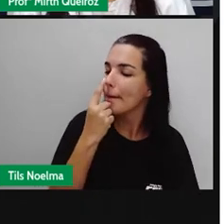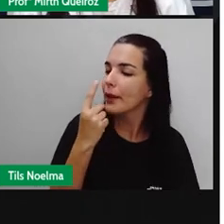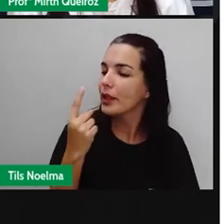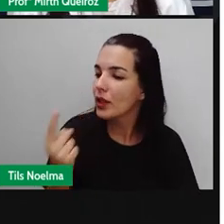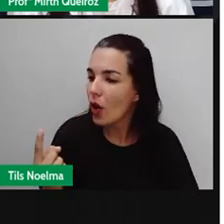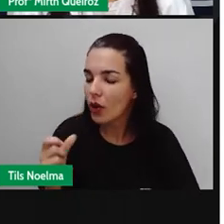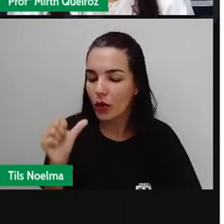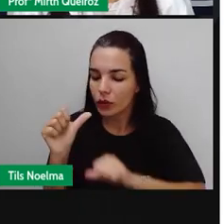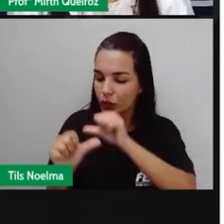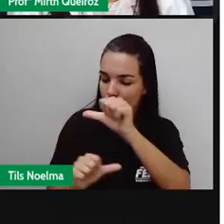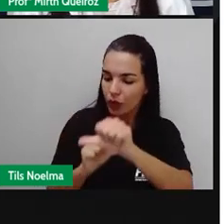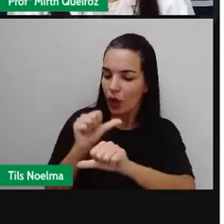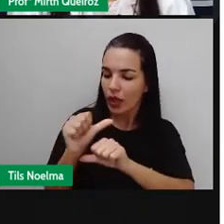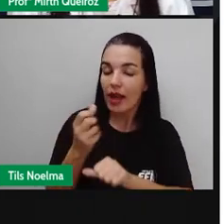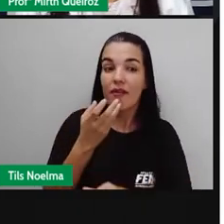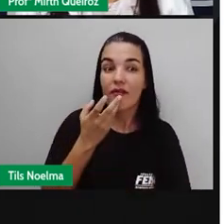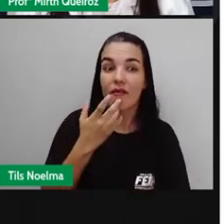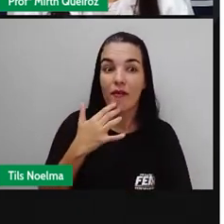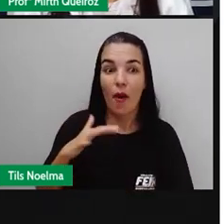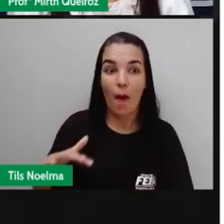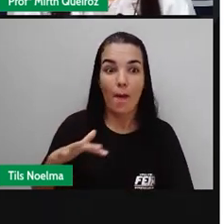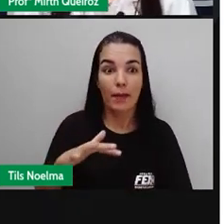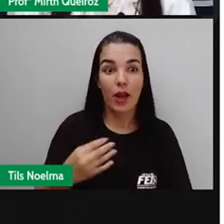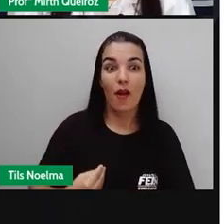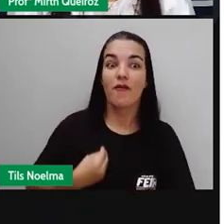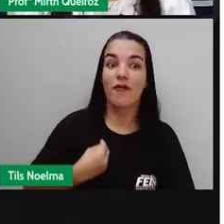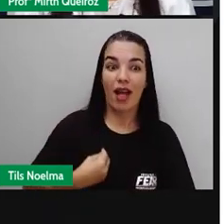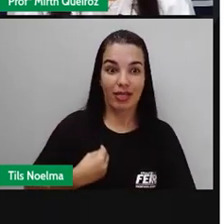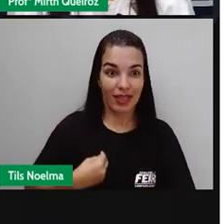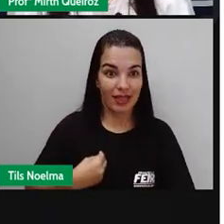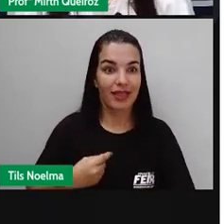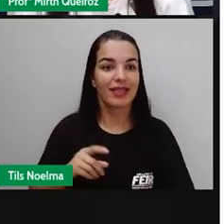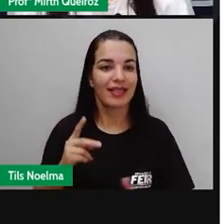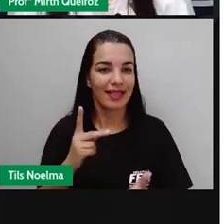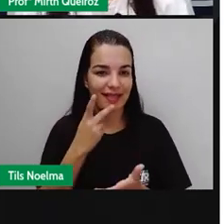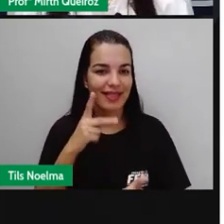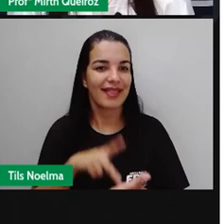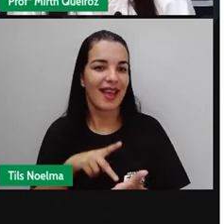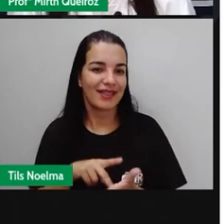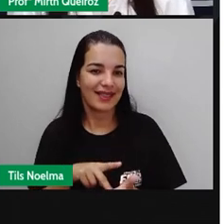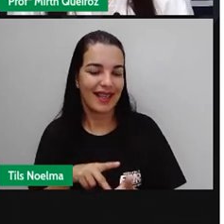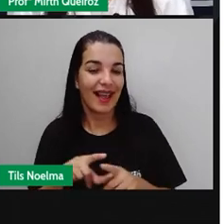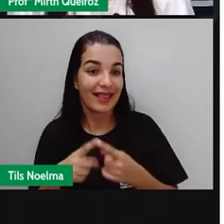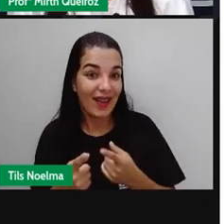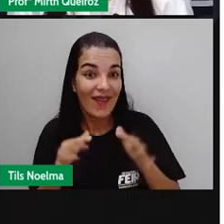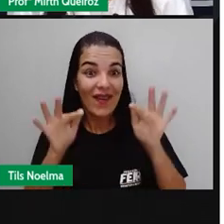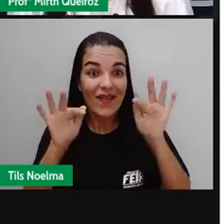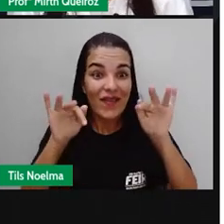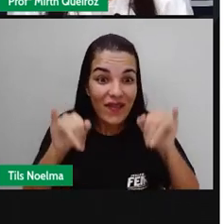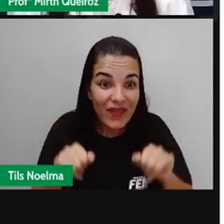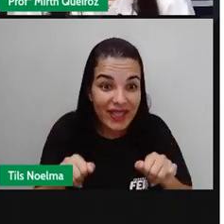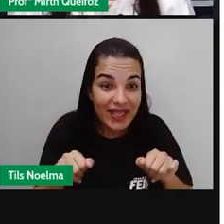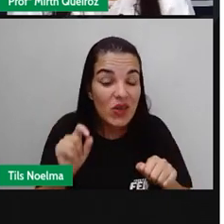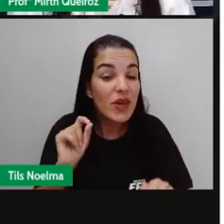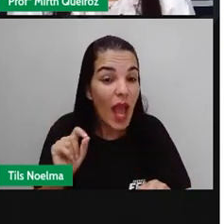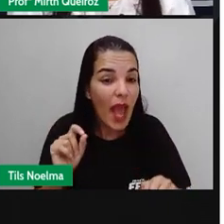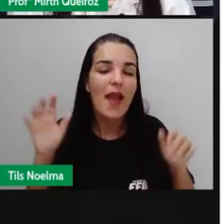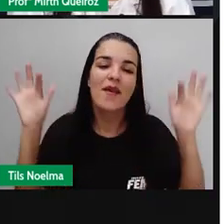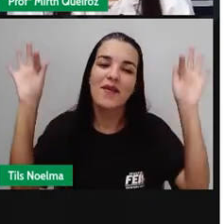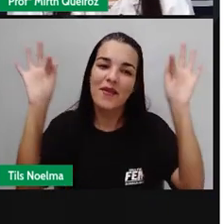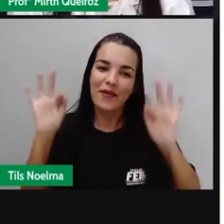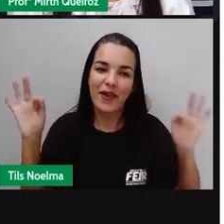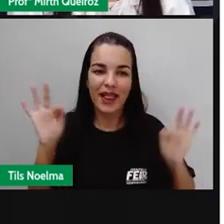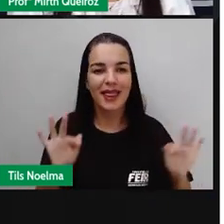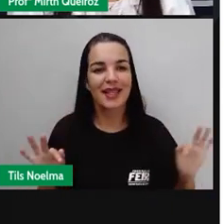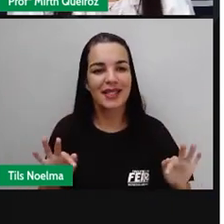Pinóquio, que torna um menino de verdade. E é um final feliz, como a Pró disse, que uma das características dos contos de fada